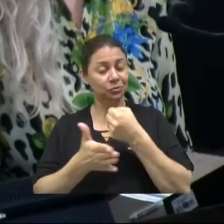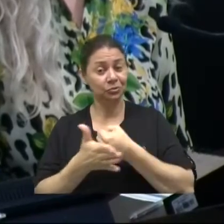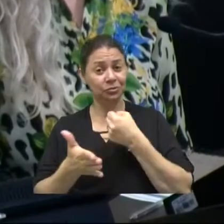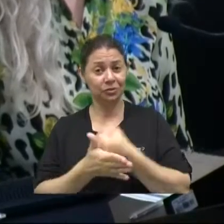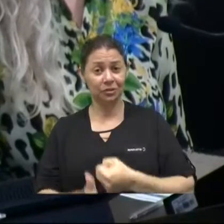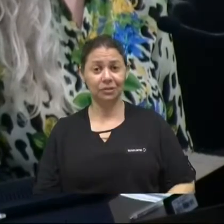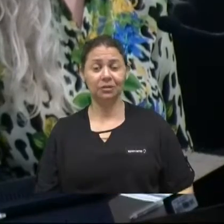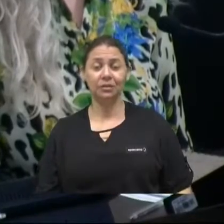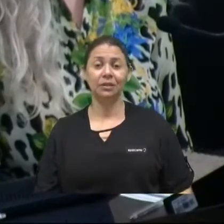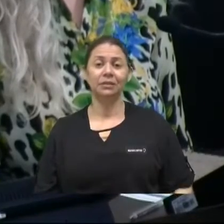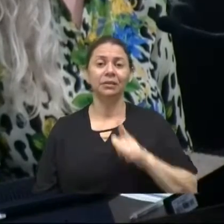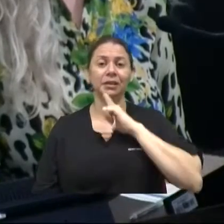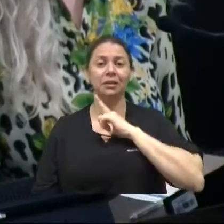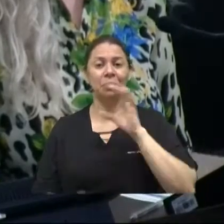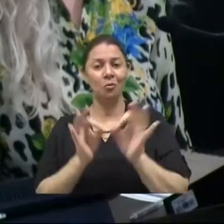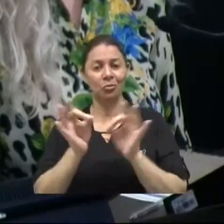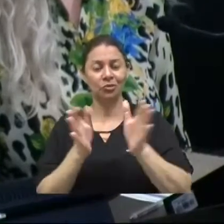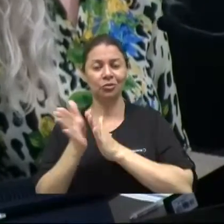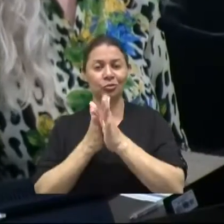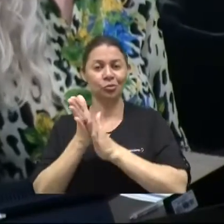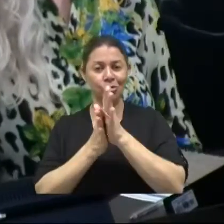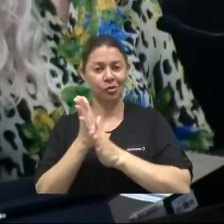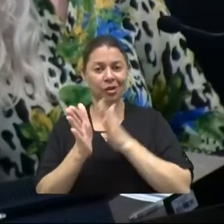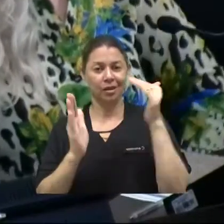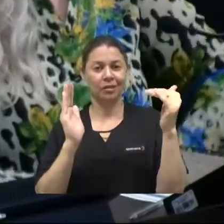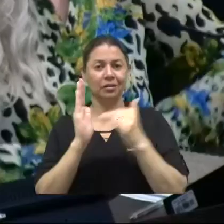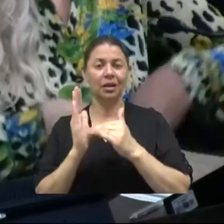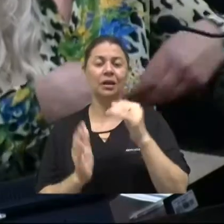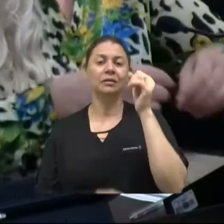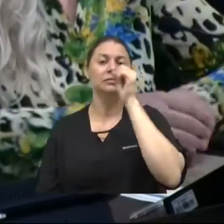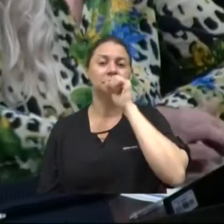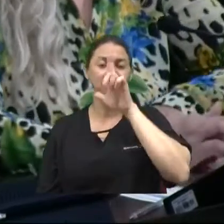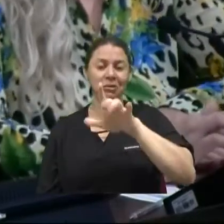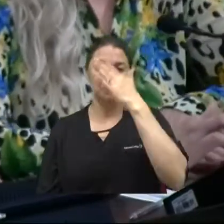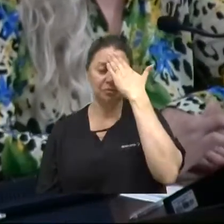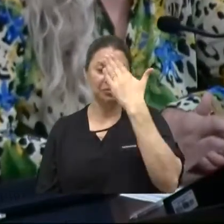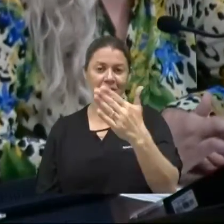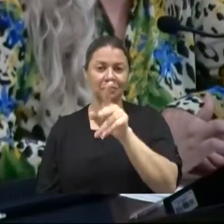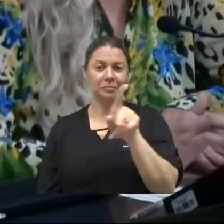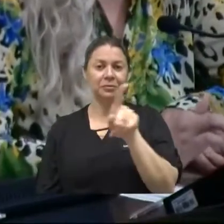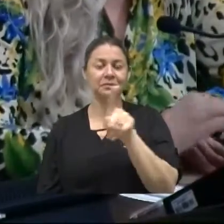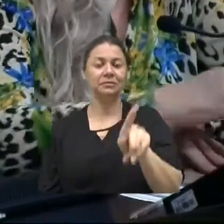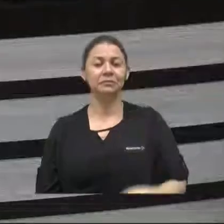Limeira. Muito obrigado, senhor presidente. Essa é a palavra que eu teria a falar no momento.